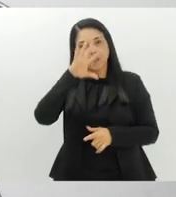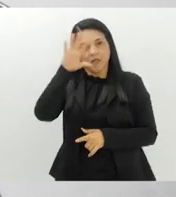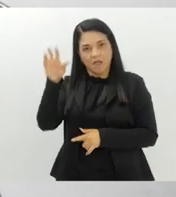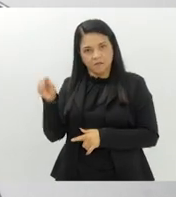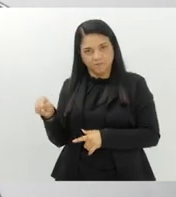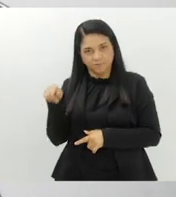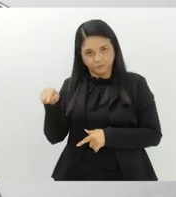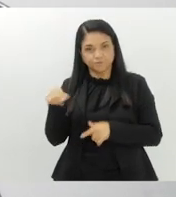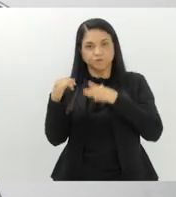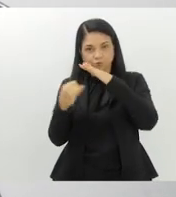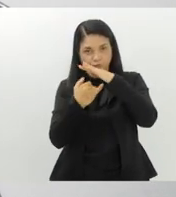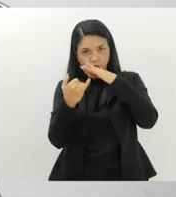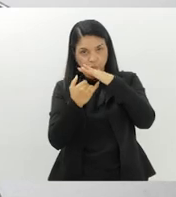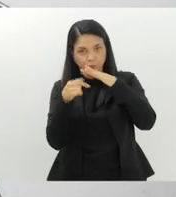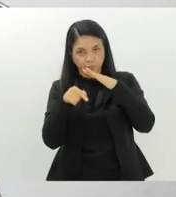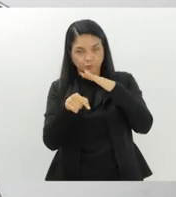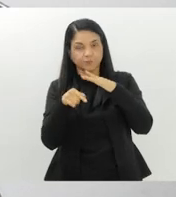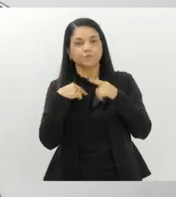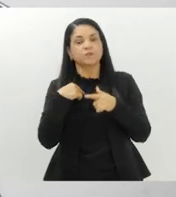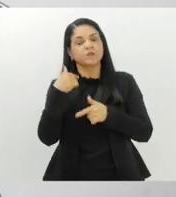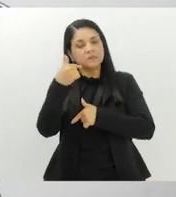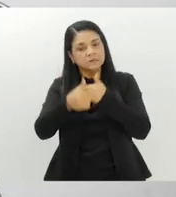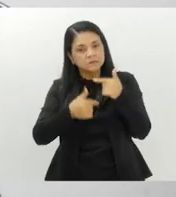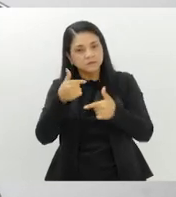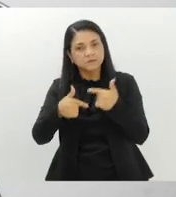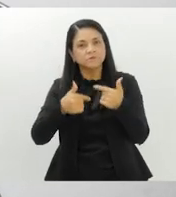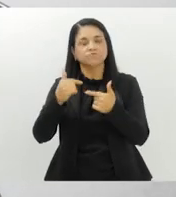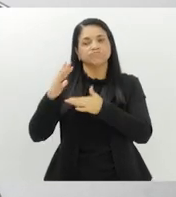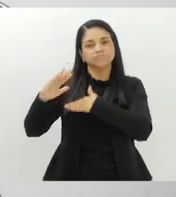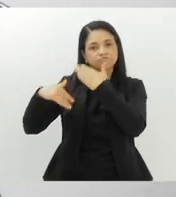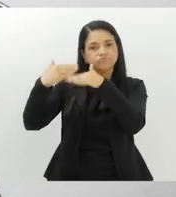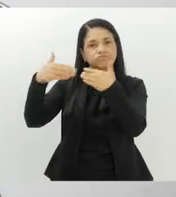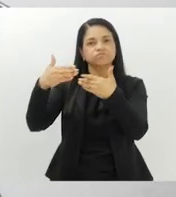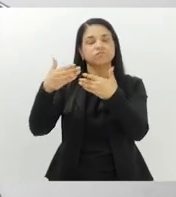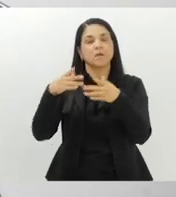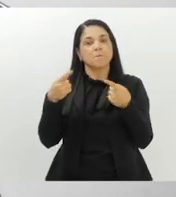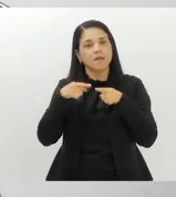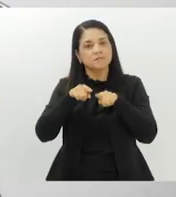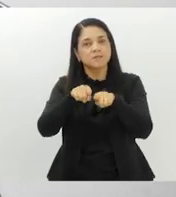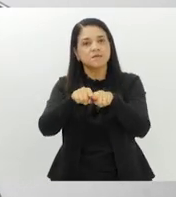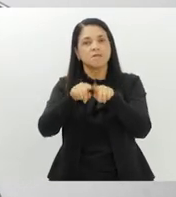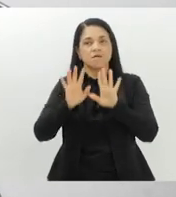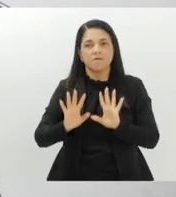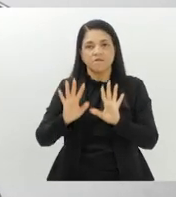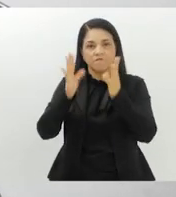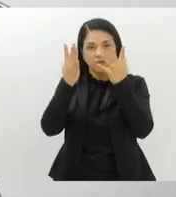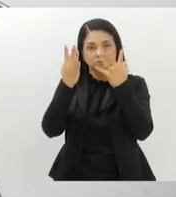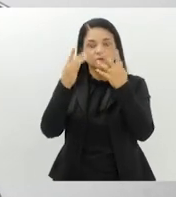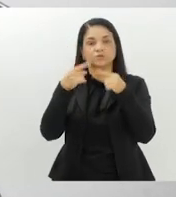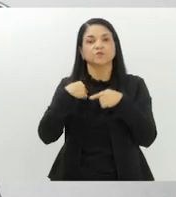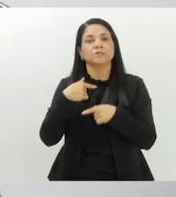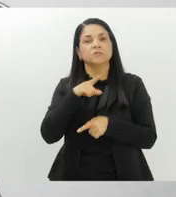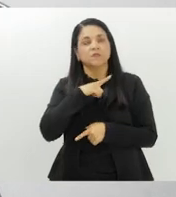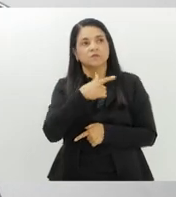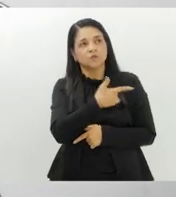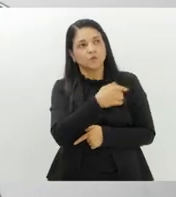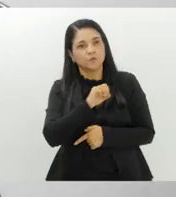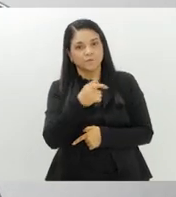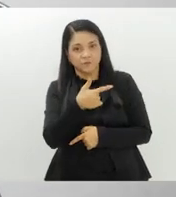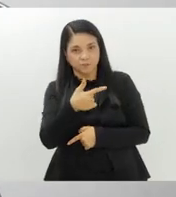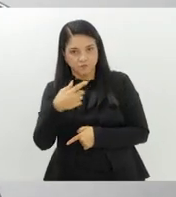isso, o Instituto vem desenvolvendo trabalhos, parcerias, eventos, como houve em